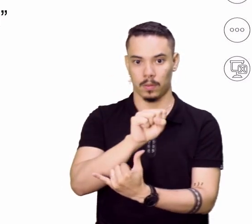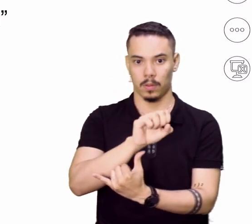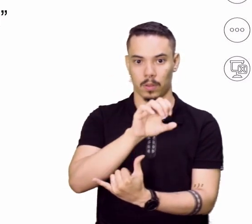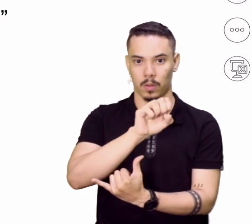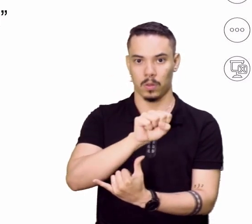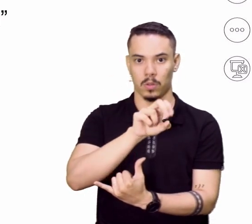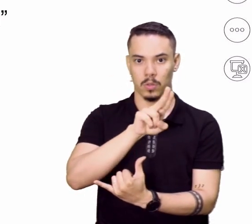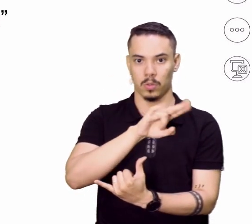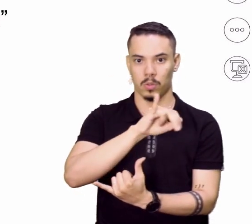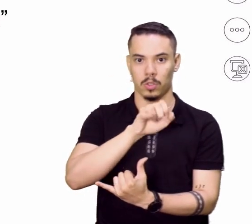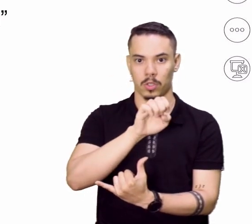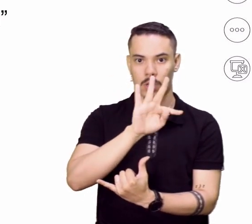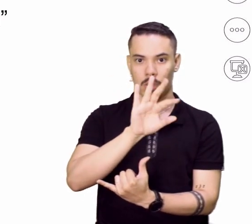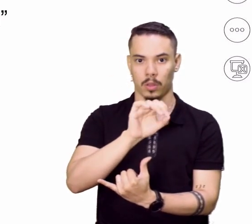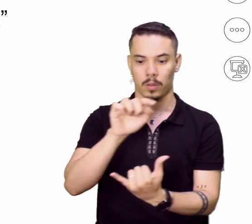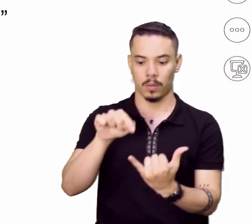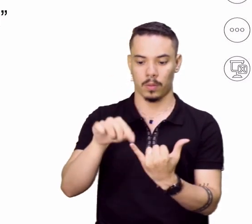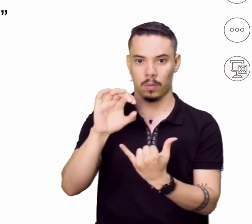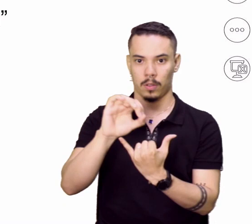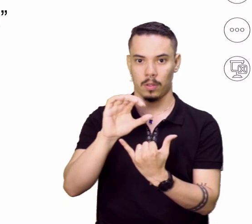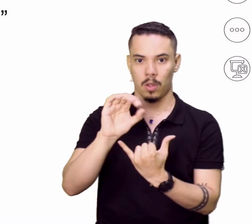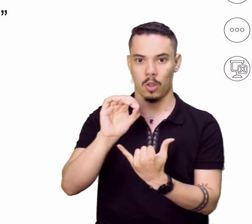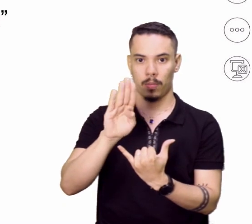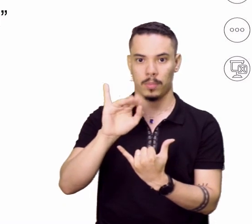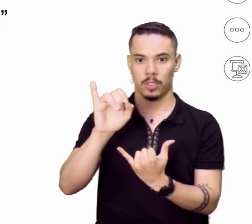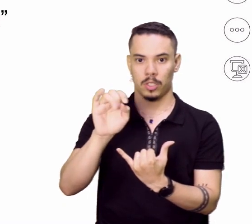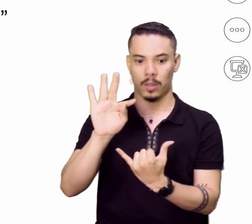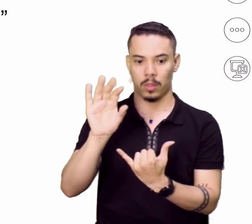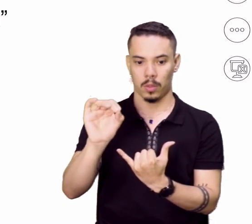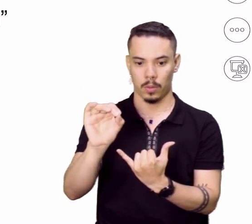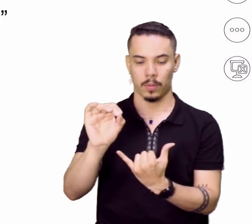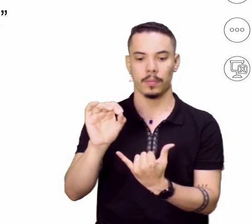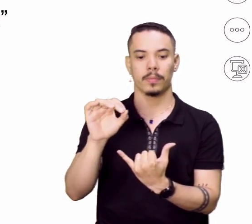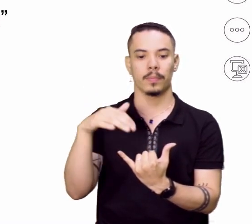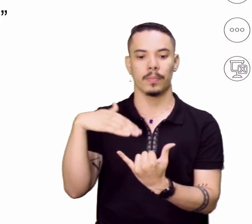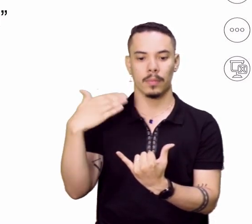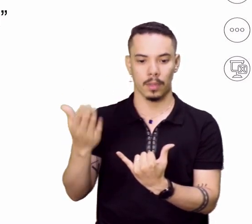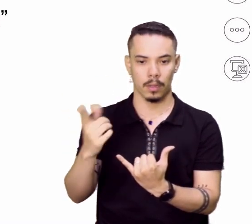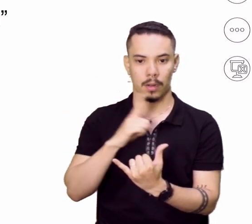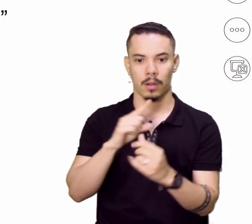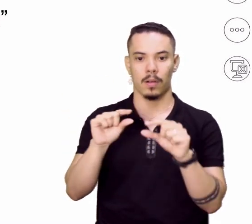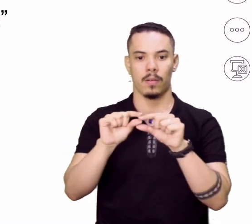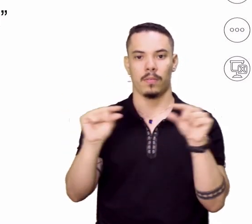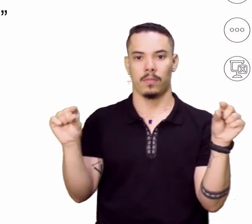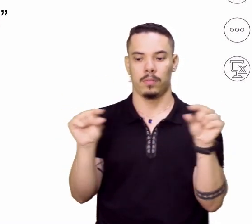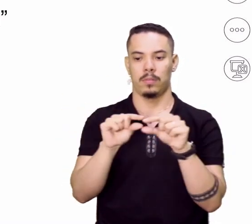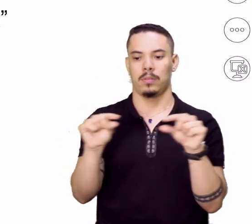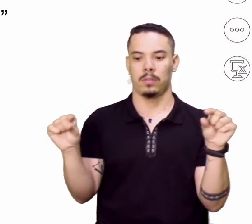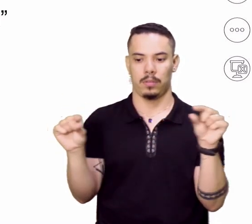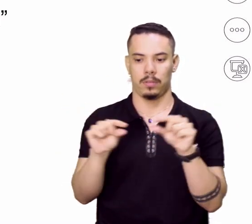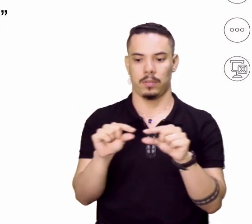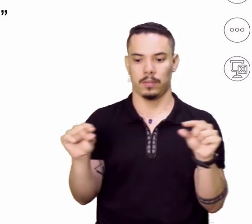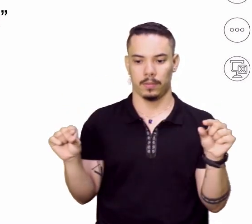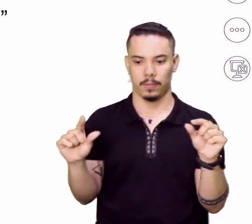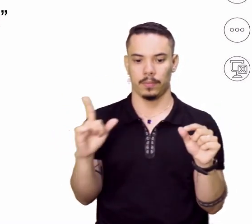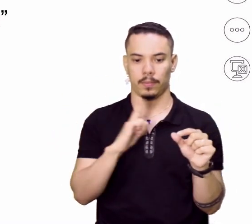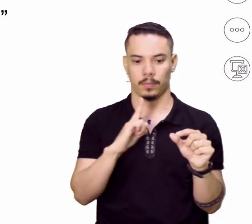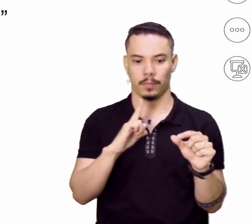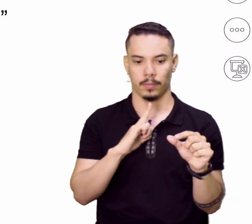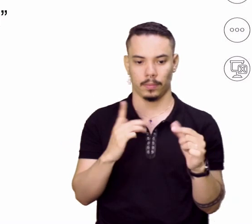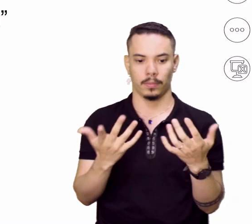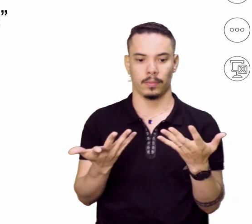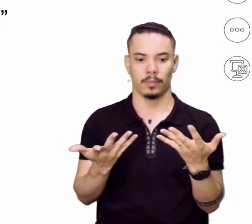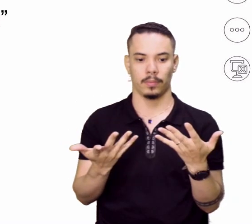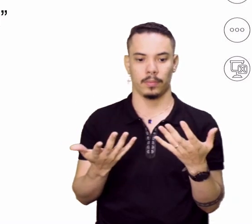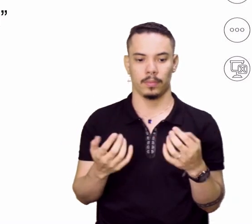woman who bought my car. Então, temos aqui uma frase com uma relative clause, aliás,